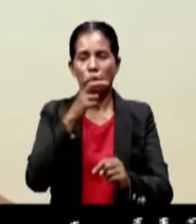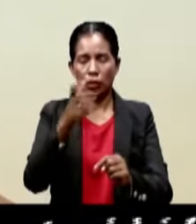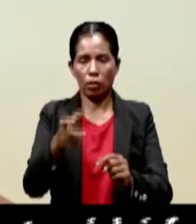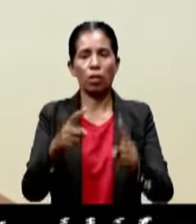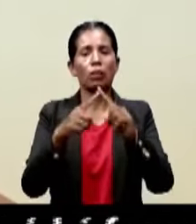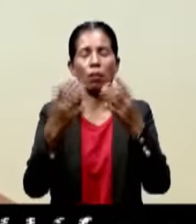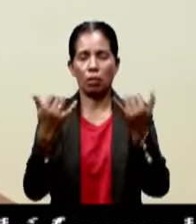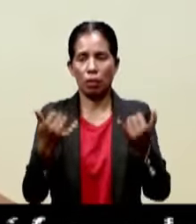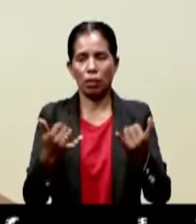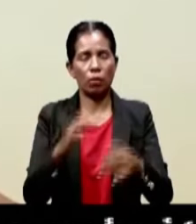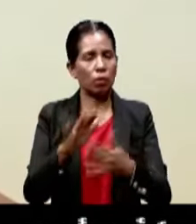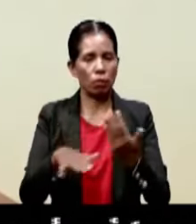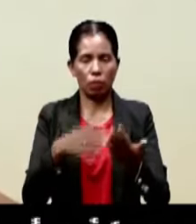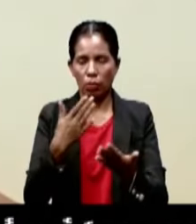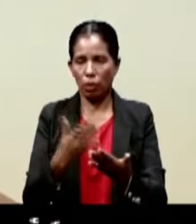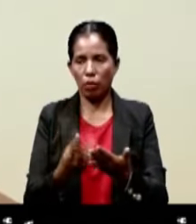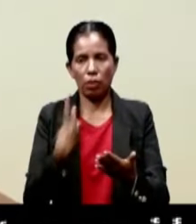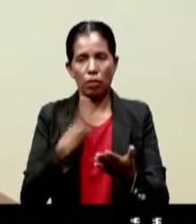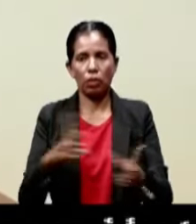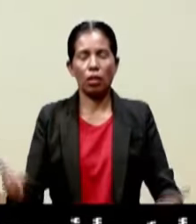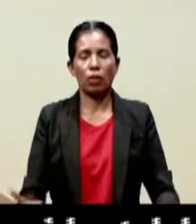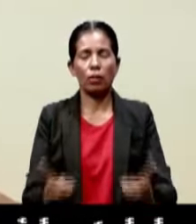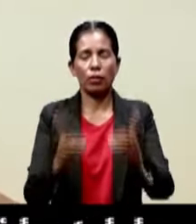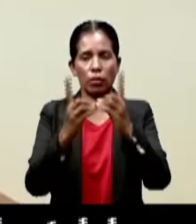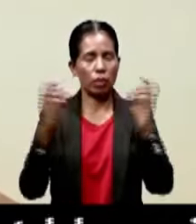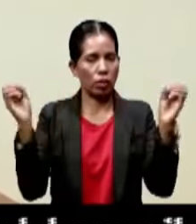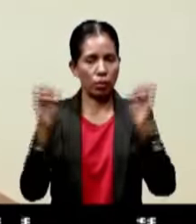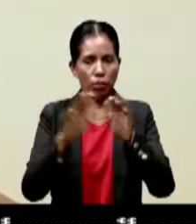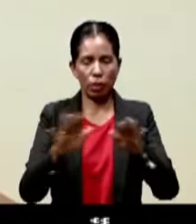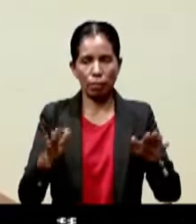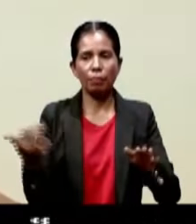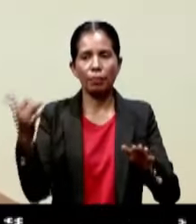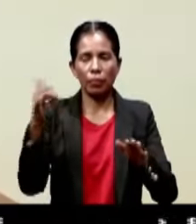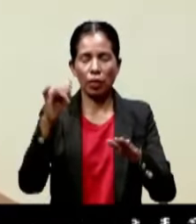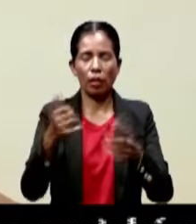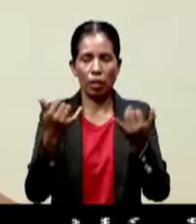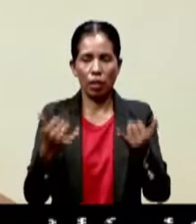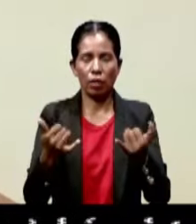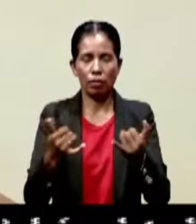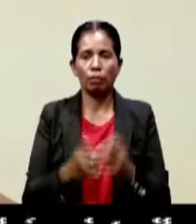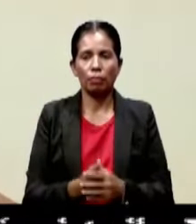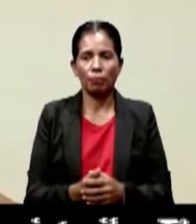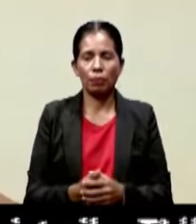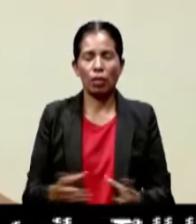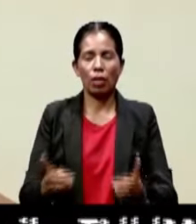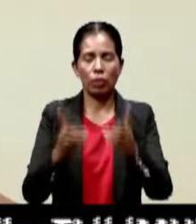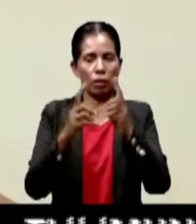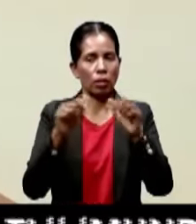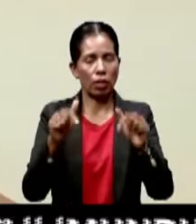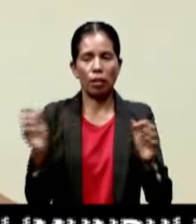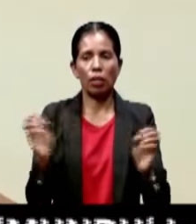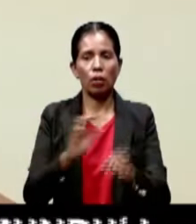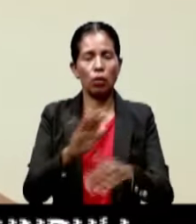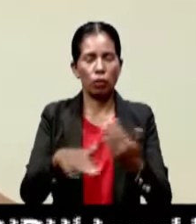realidade em geral ita solo kata laos alin sira ba nemo ira ne leto ma la enfrenta ilo la